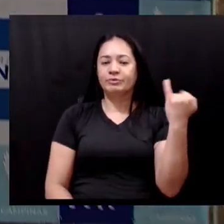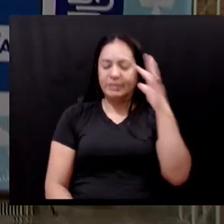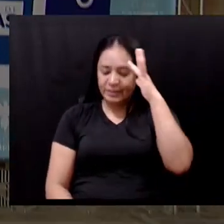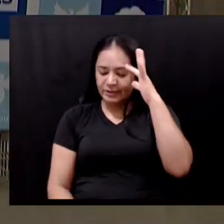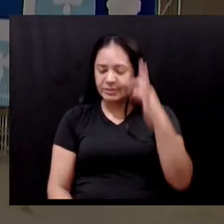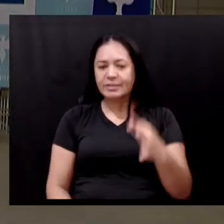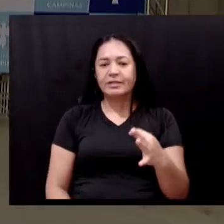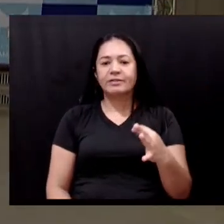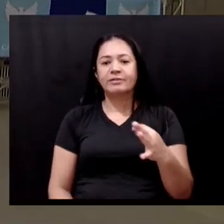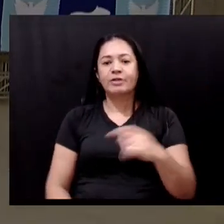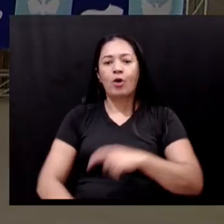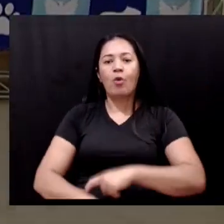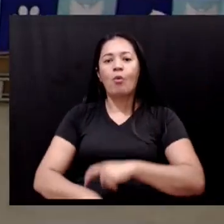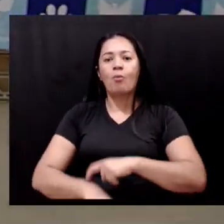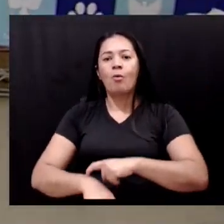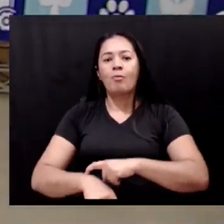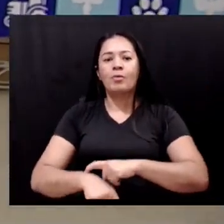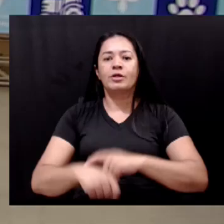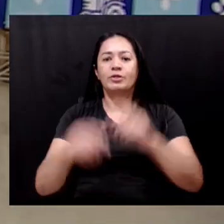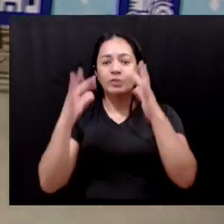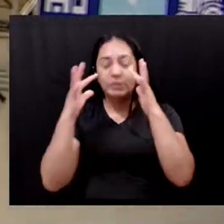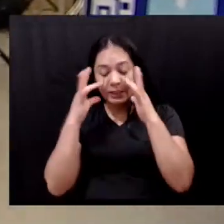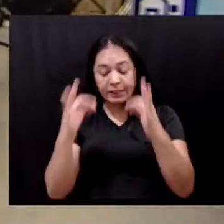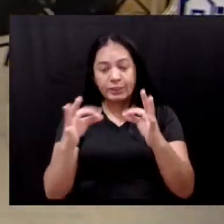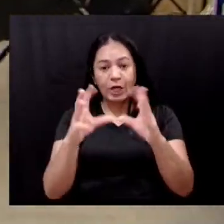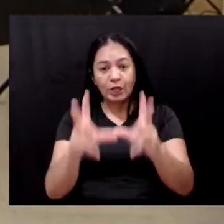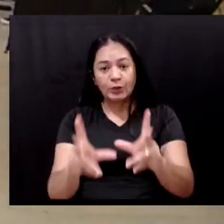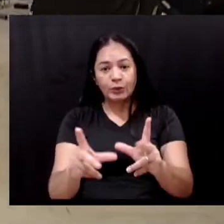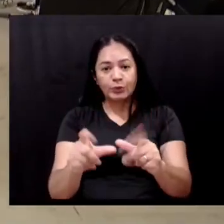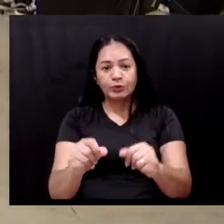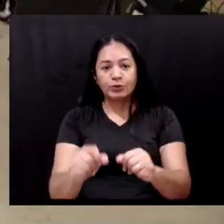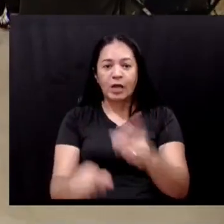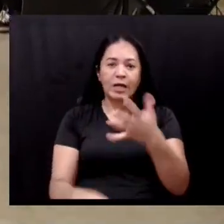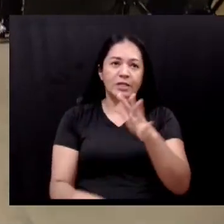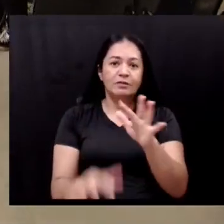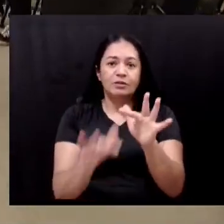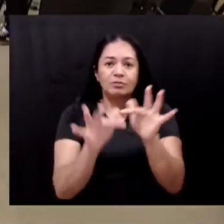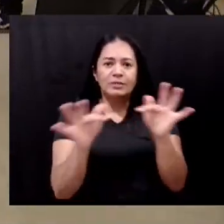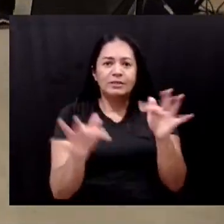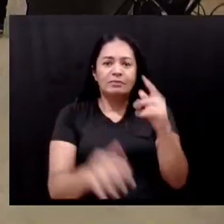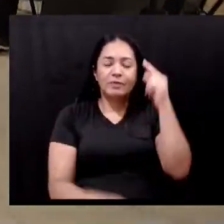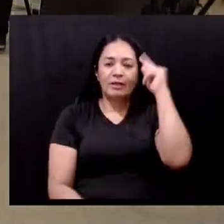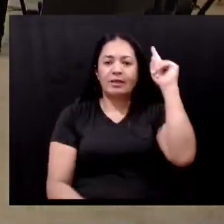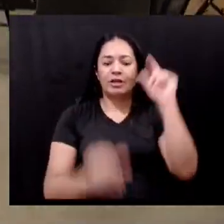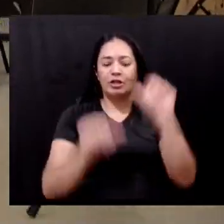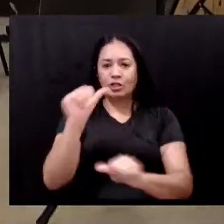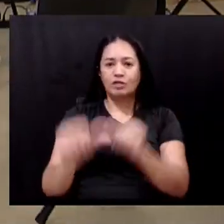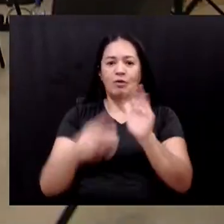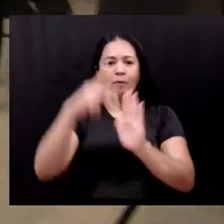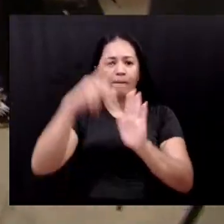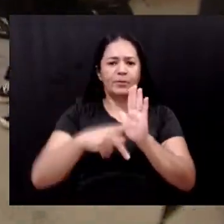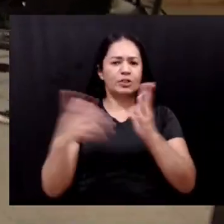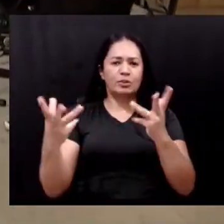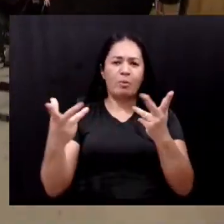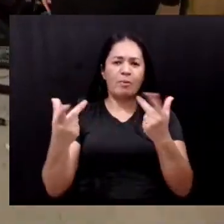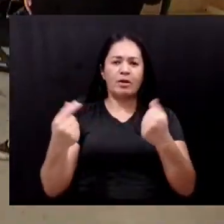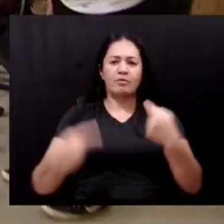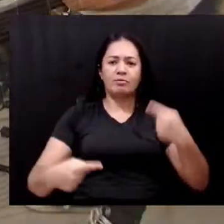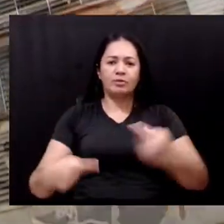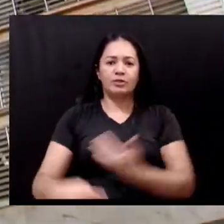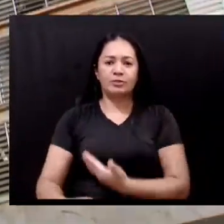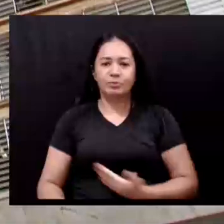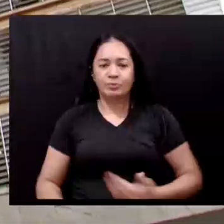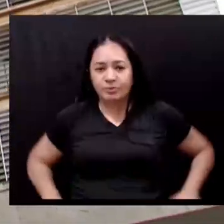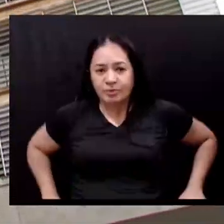de ouvir todo mundo. Às vezes uma simples ideia transforma num grande projeto, numa grande política pública. É informação